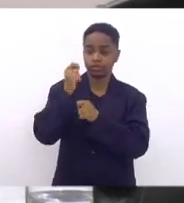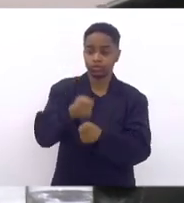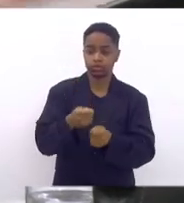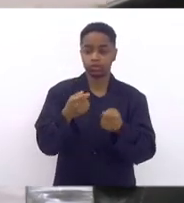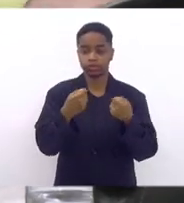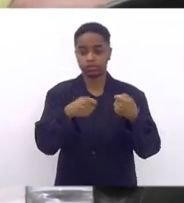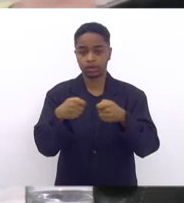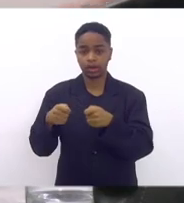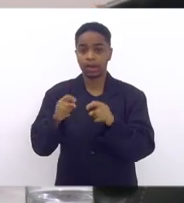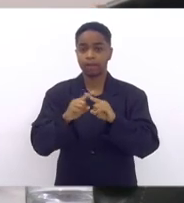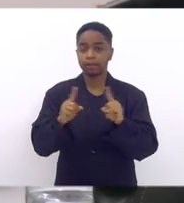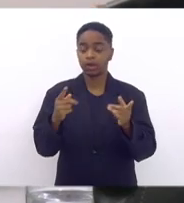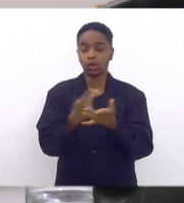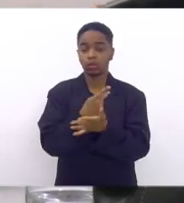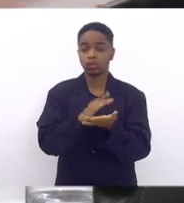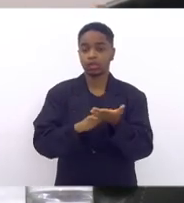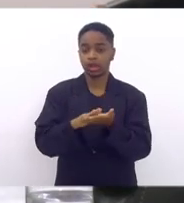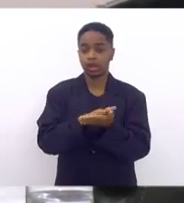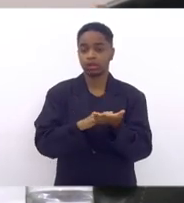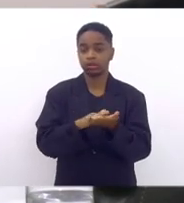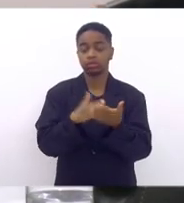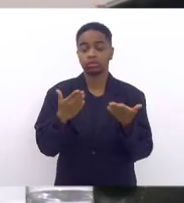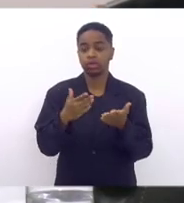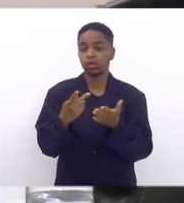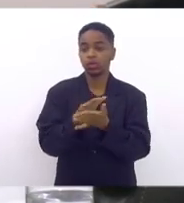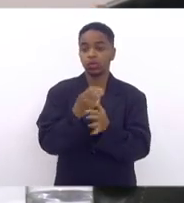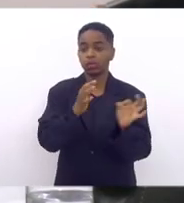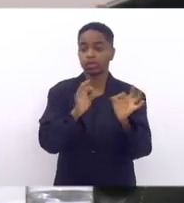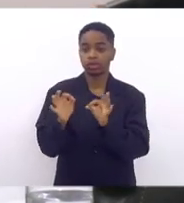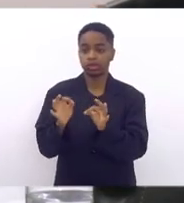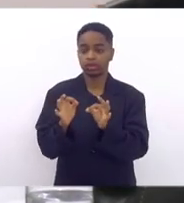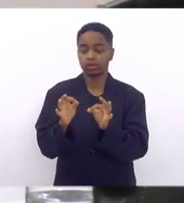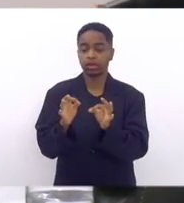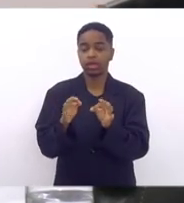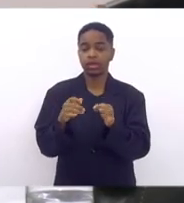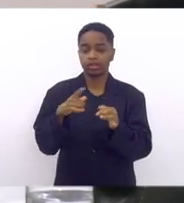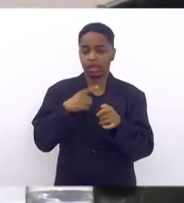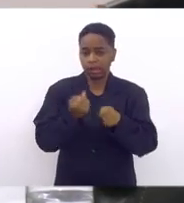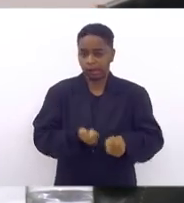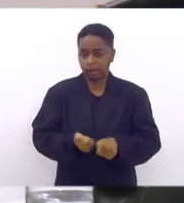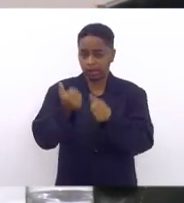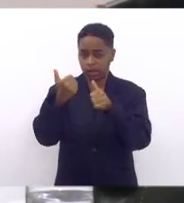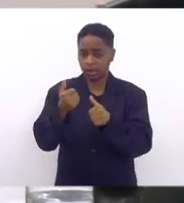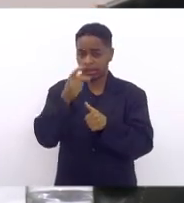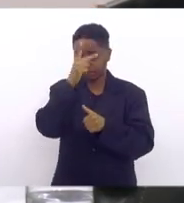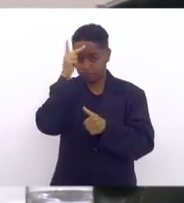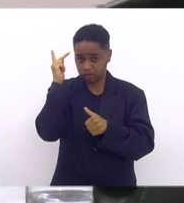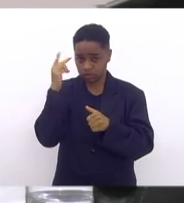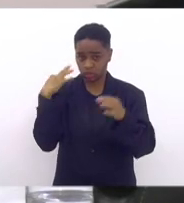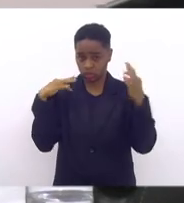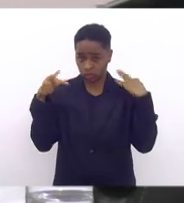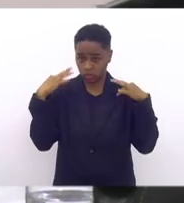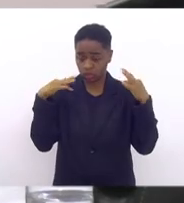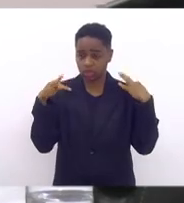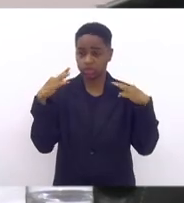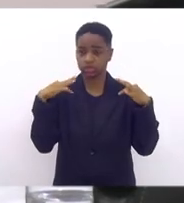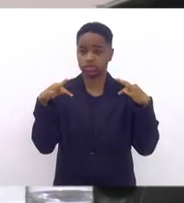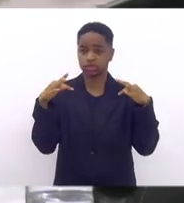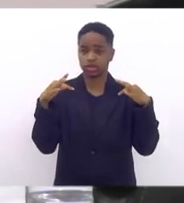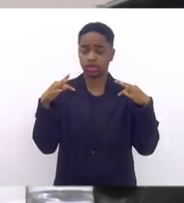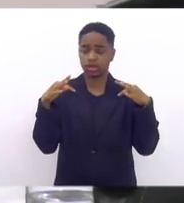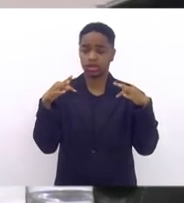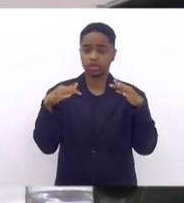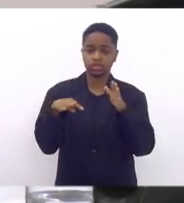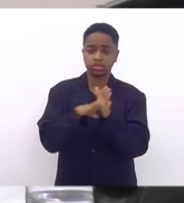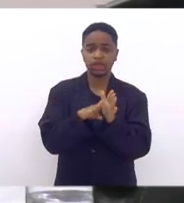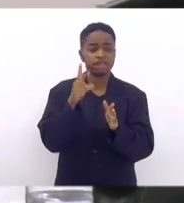e não acontece nada será que nós vamos ter um reveião que cheg os gringos vão estar passeando aqui de né a passig vão ver